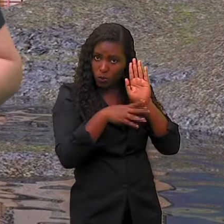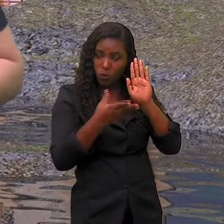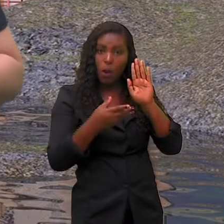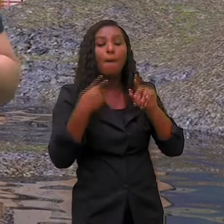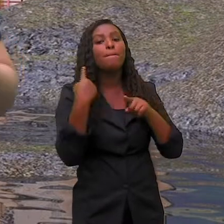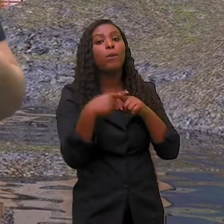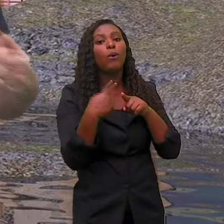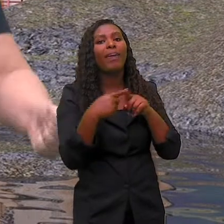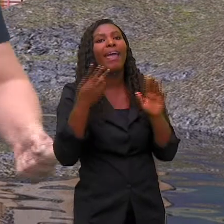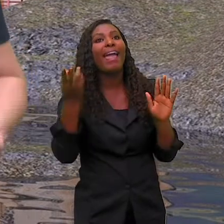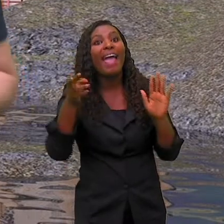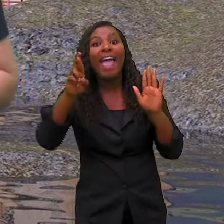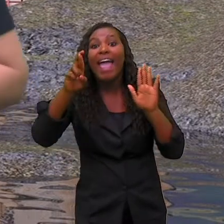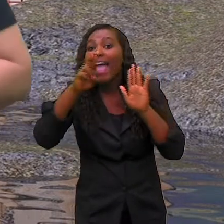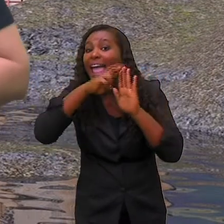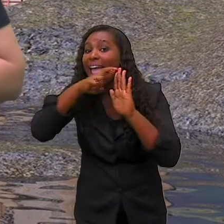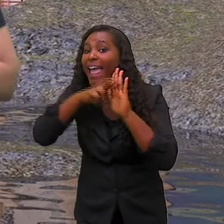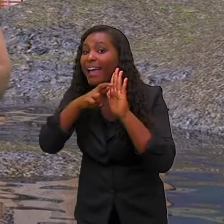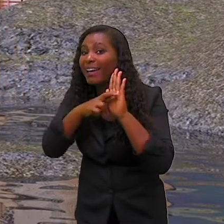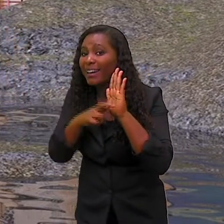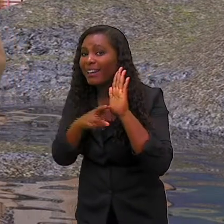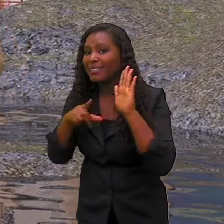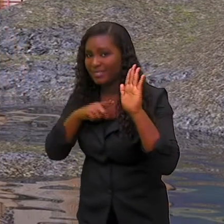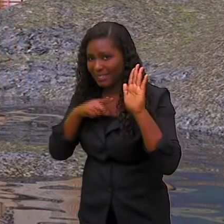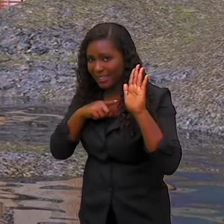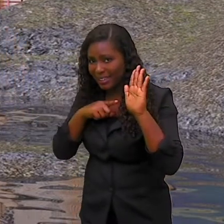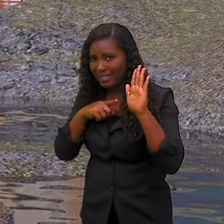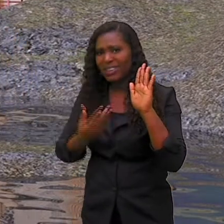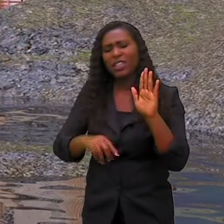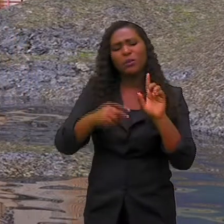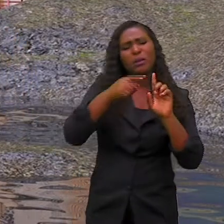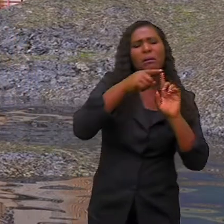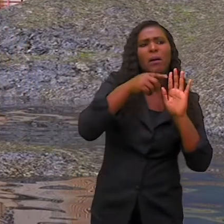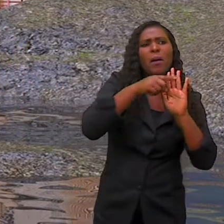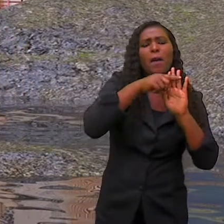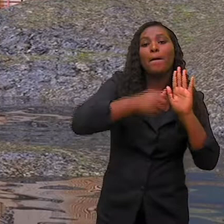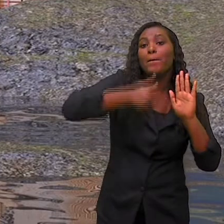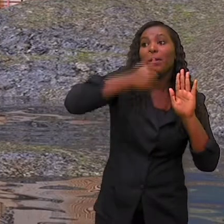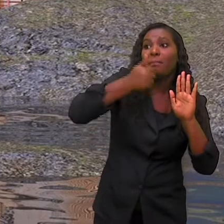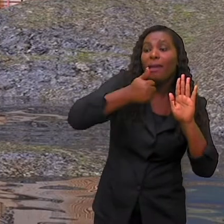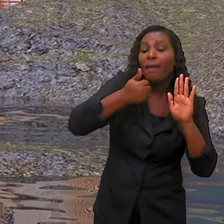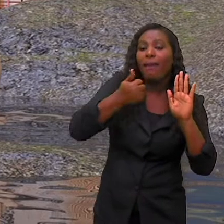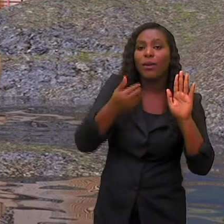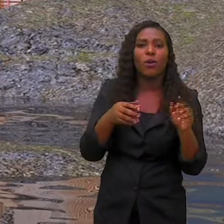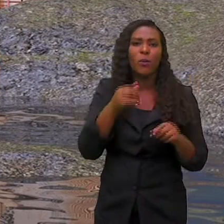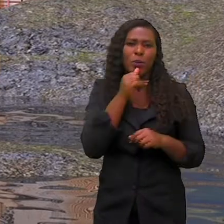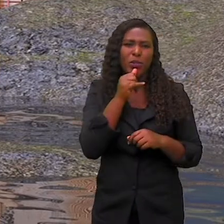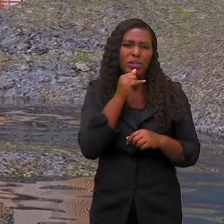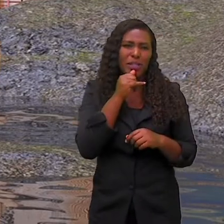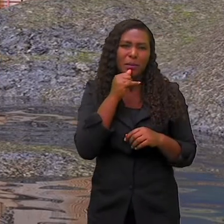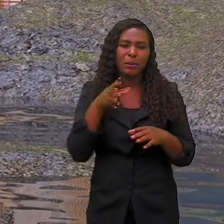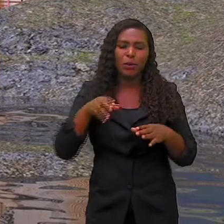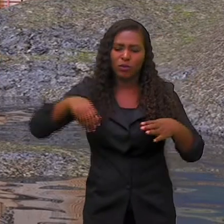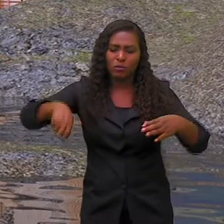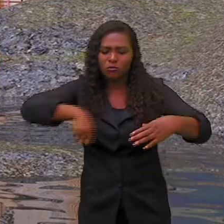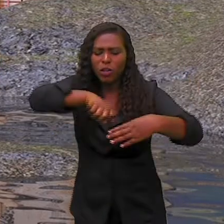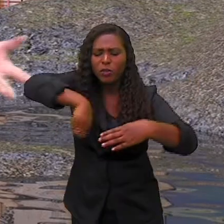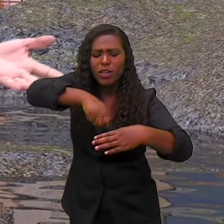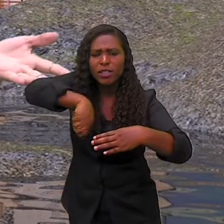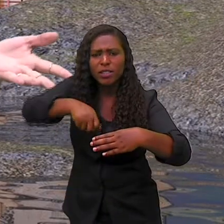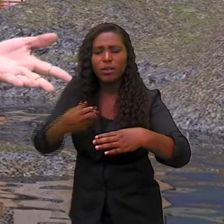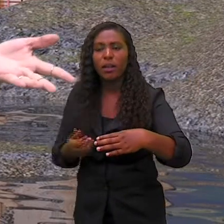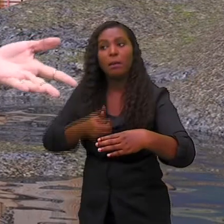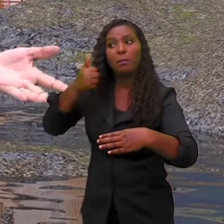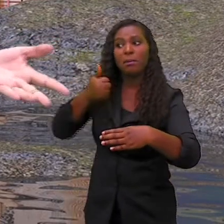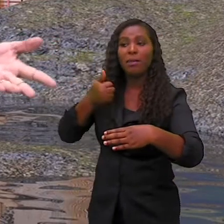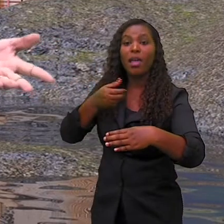faça isso, segundo passo, adicione aquilo. São ordens que o texto te fornece, logo, ele